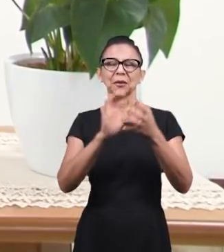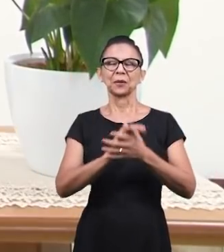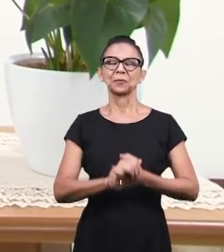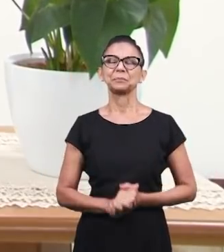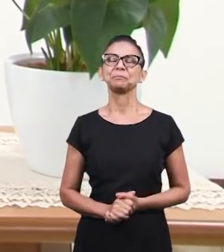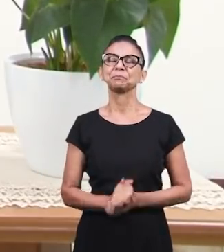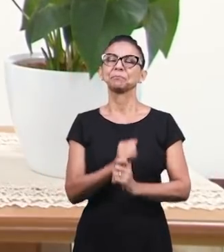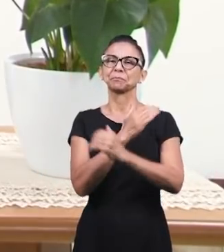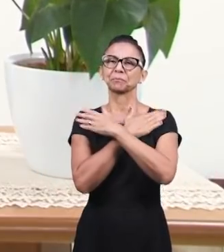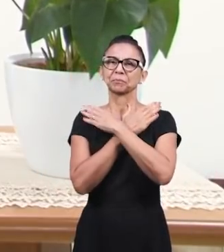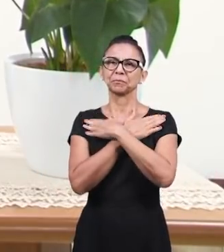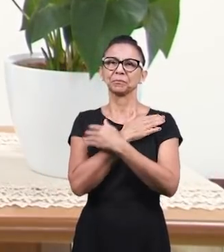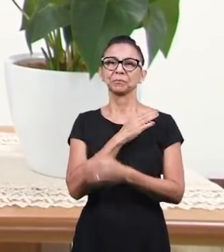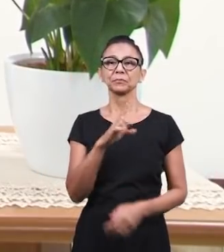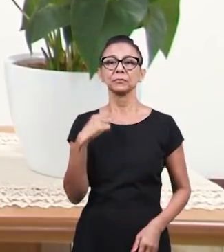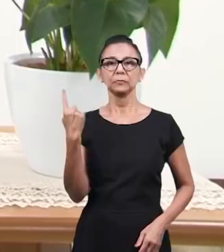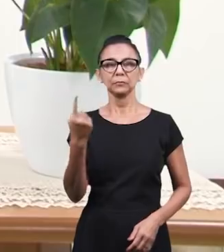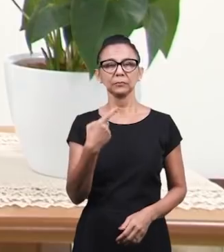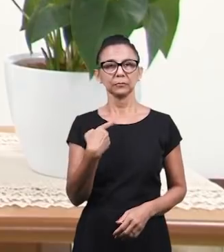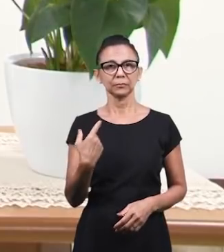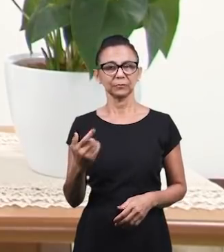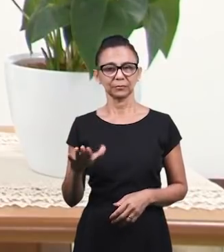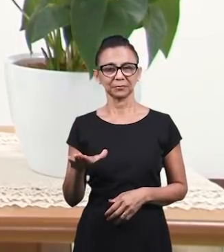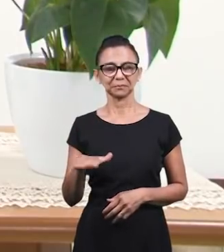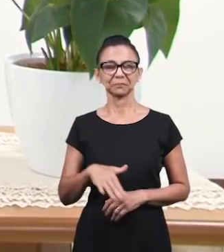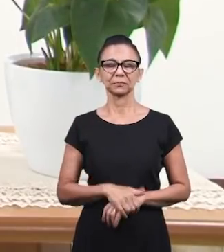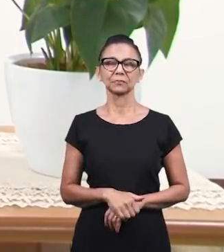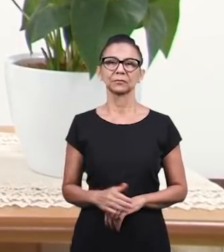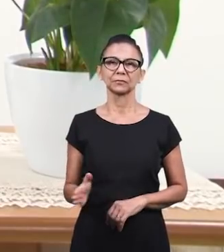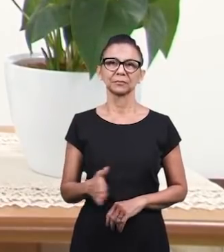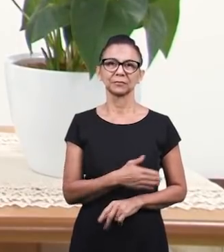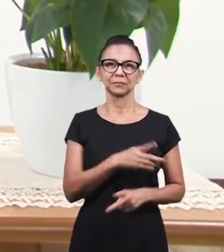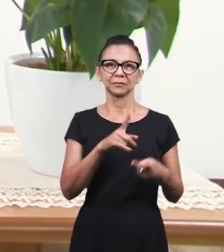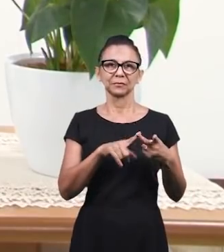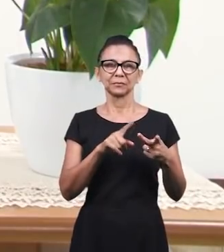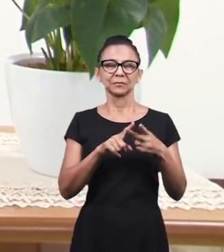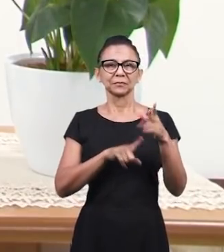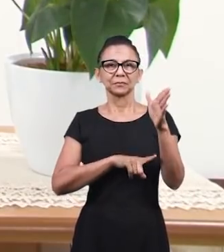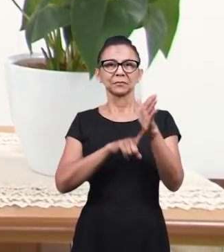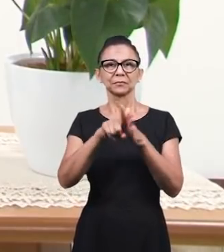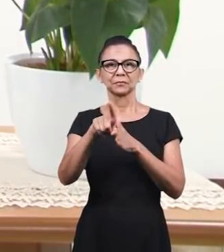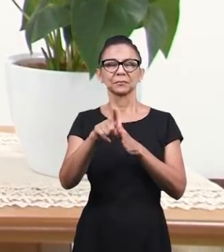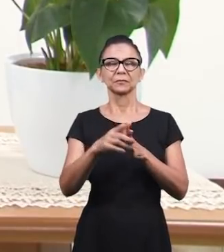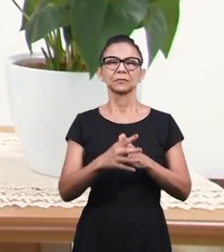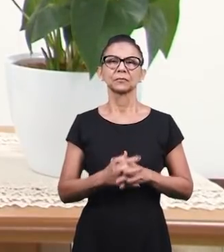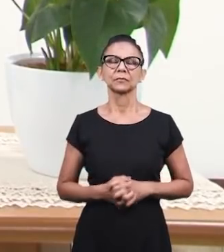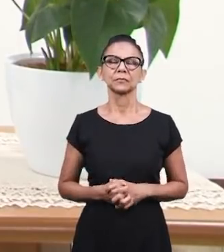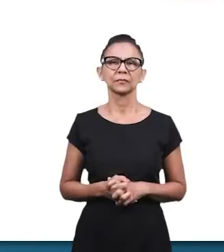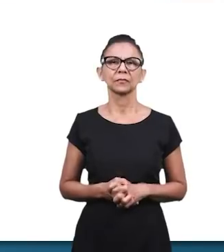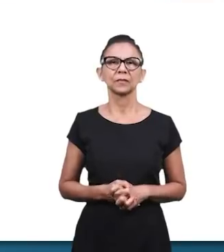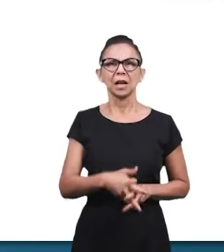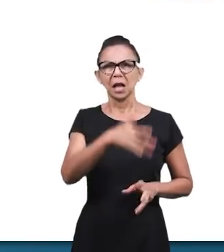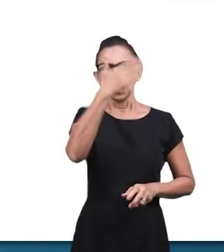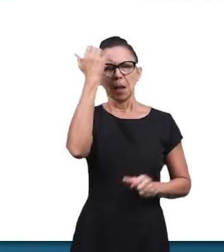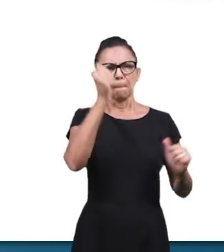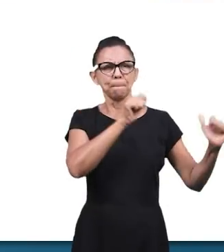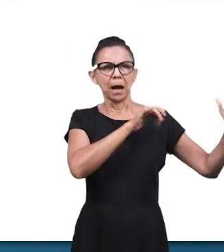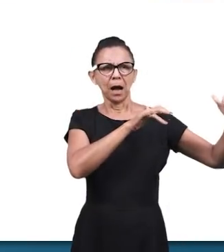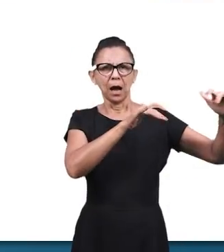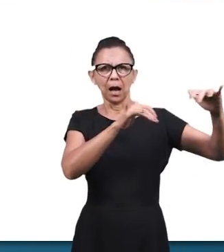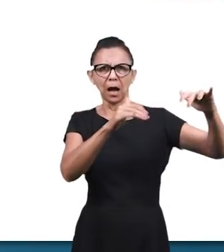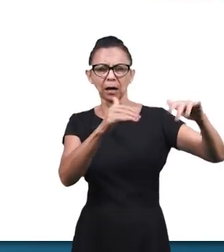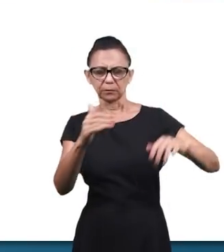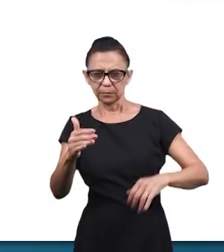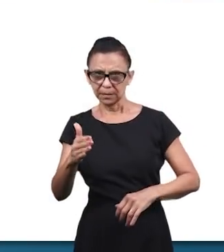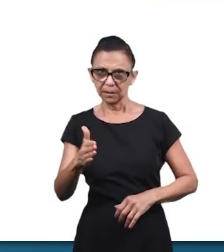E um abraço a todas as crianças da nossa obra. Vamos agora à nossa segunda pergunta. Tirando a multidão,